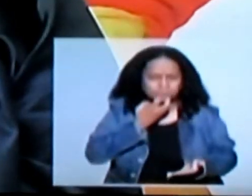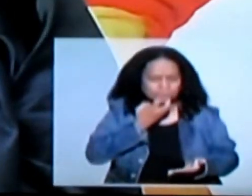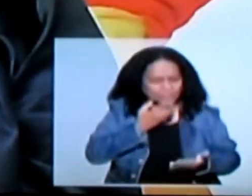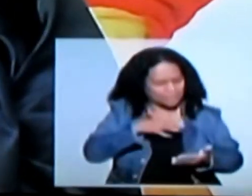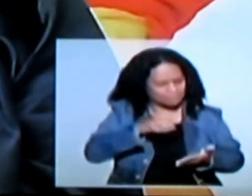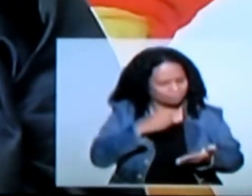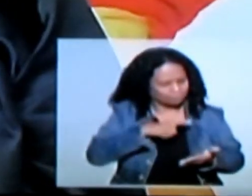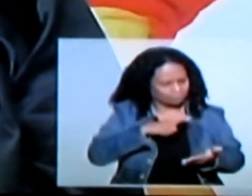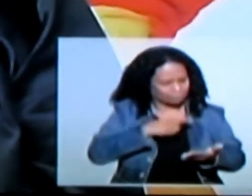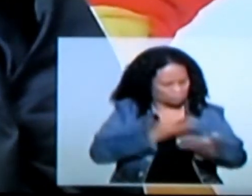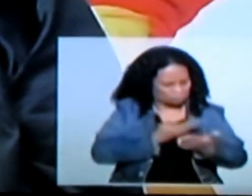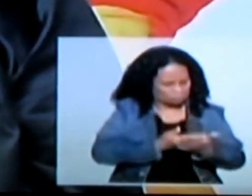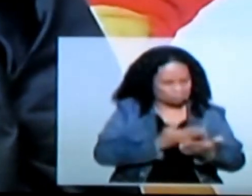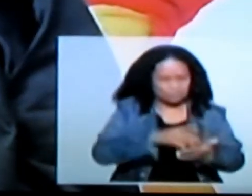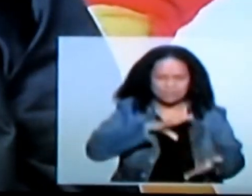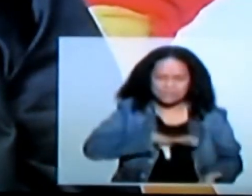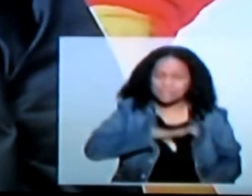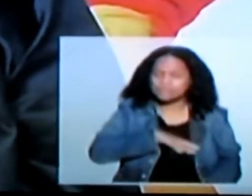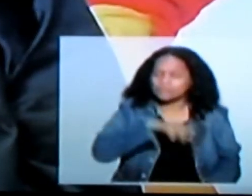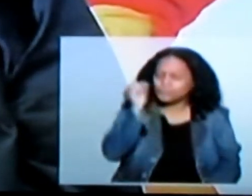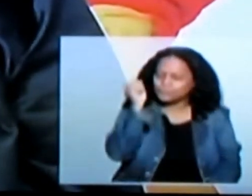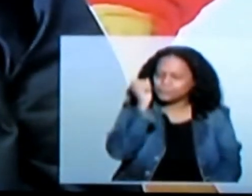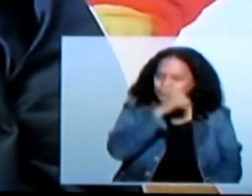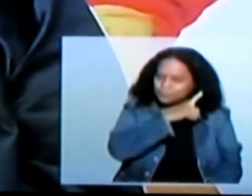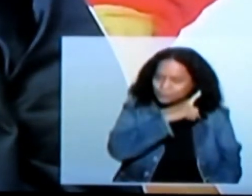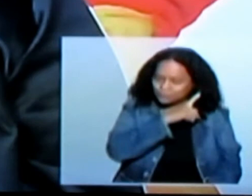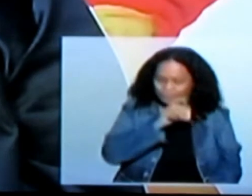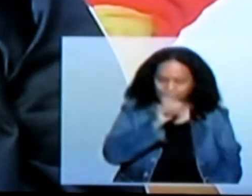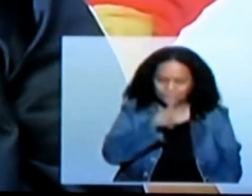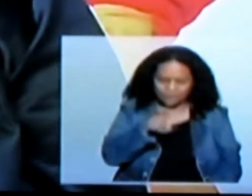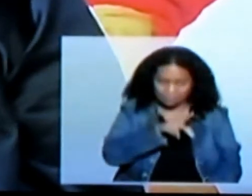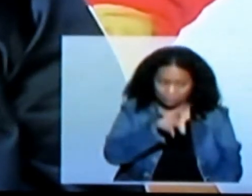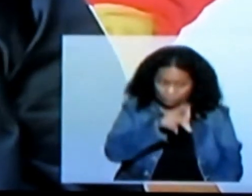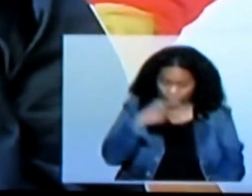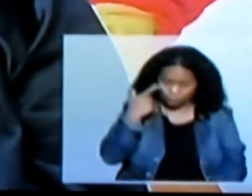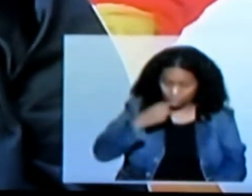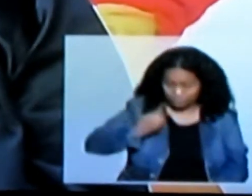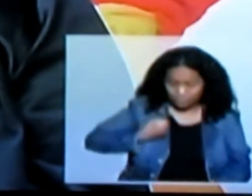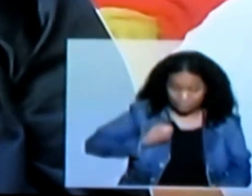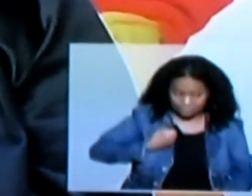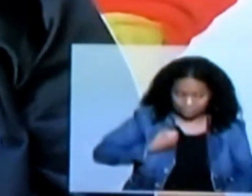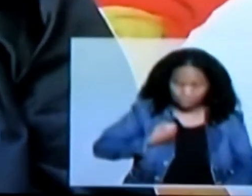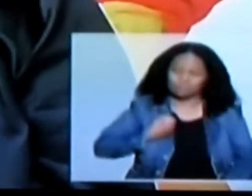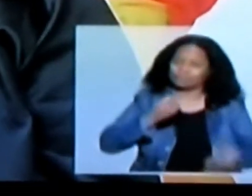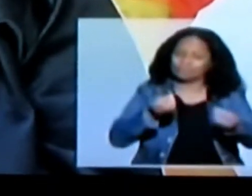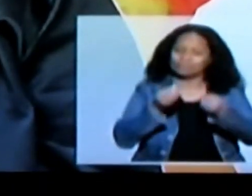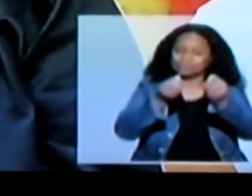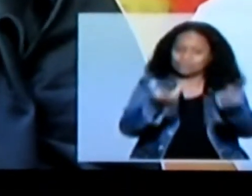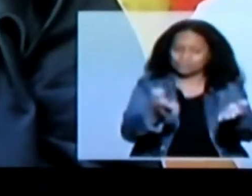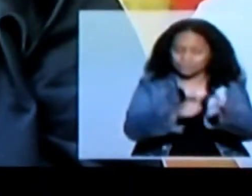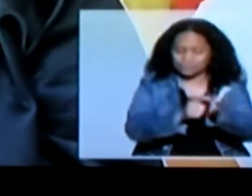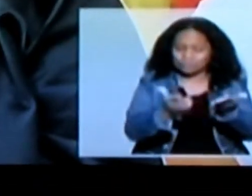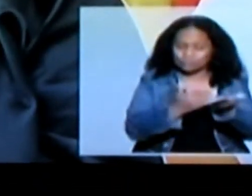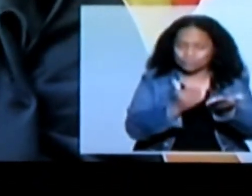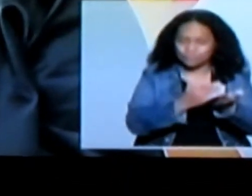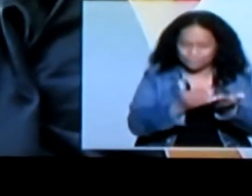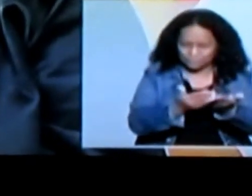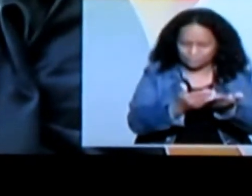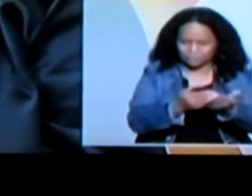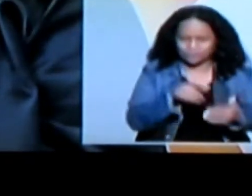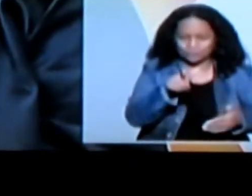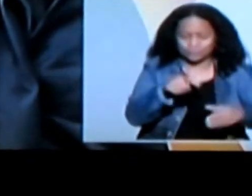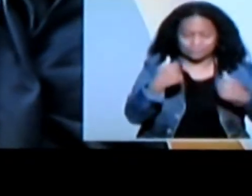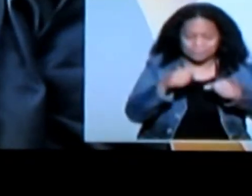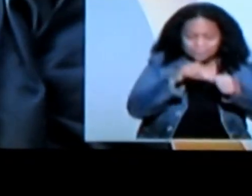E tinha aula de português muito difícil para mim. Aí a professora falou, olha, para você tirar nota boa, eu vou te dar um livro, vou te indicar um